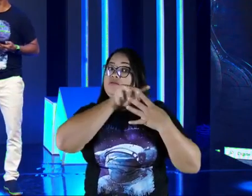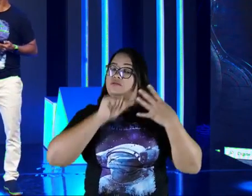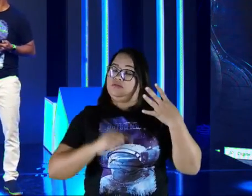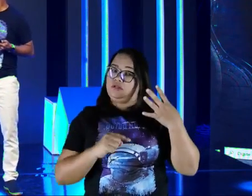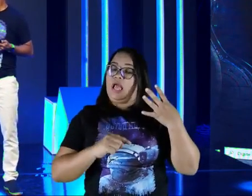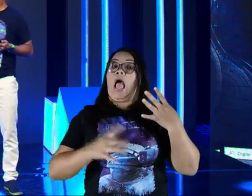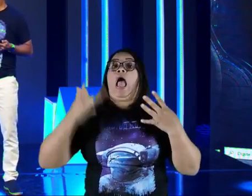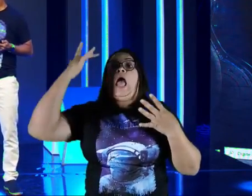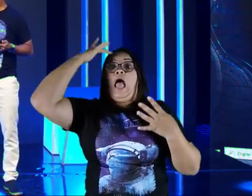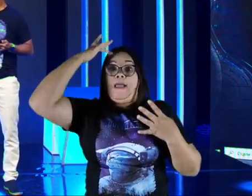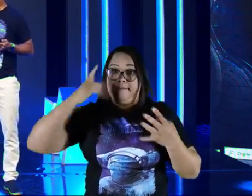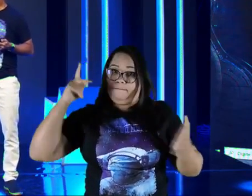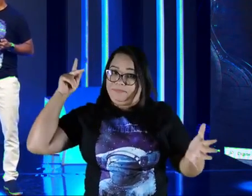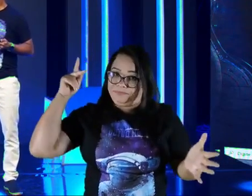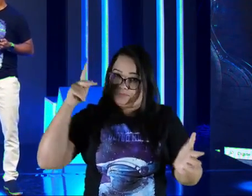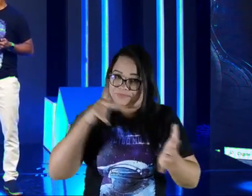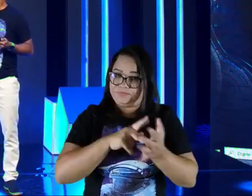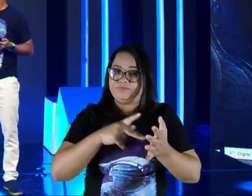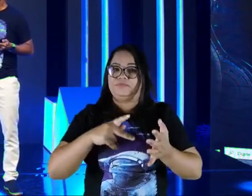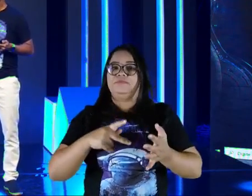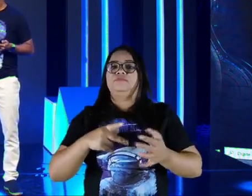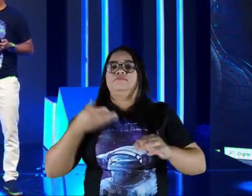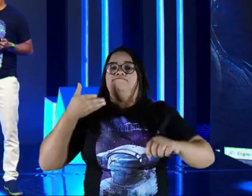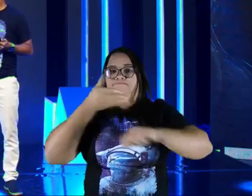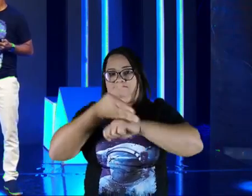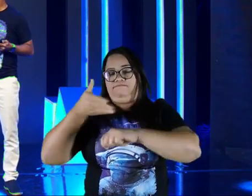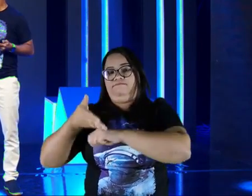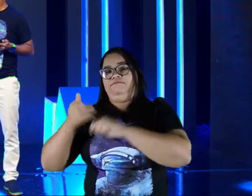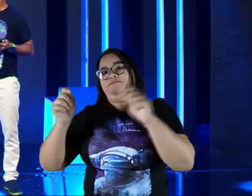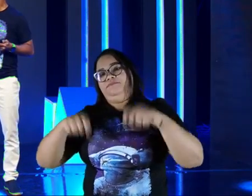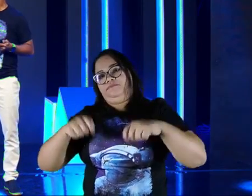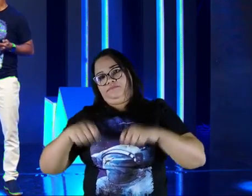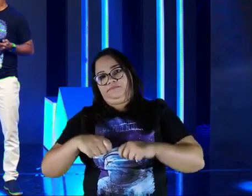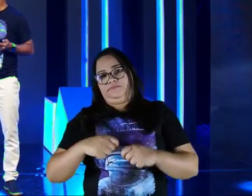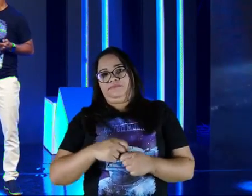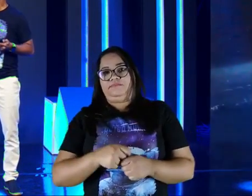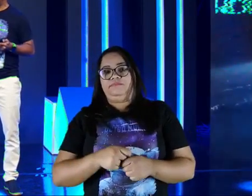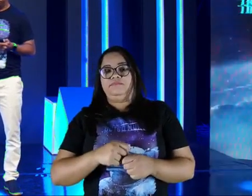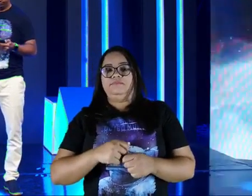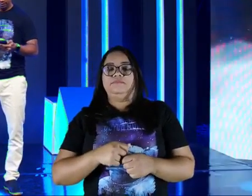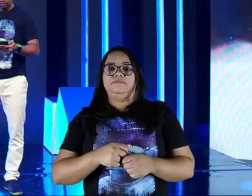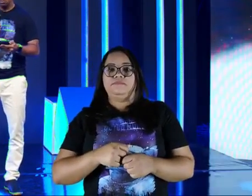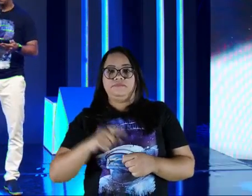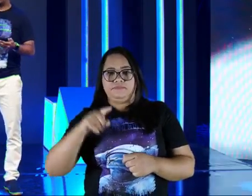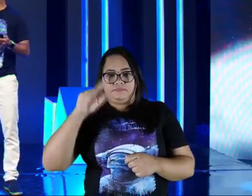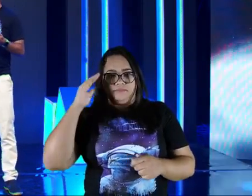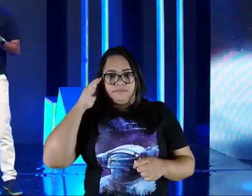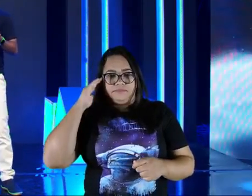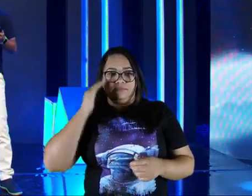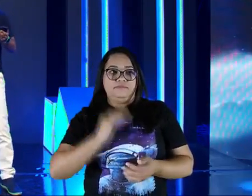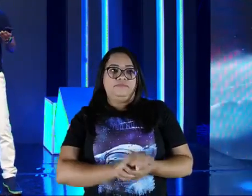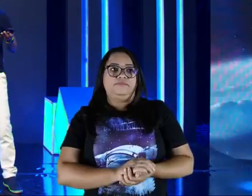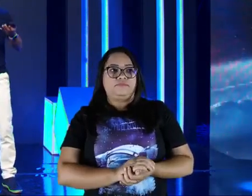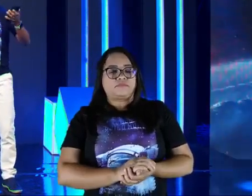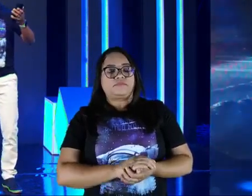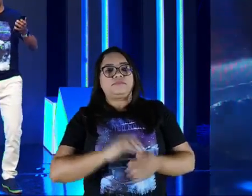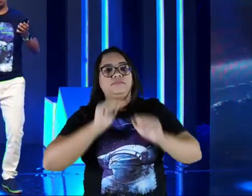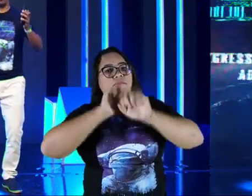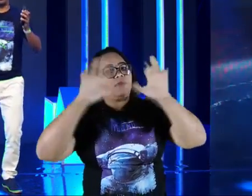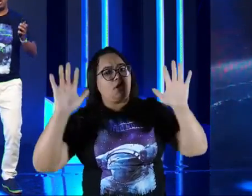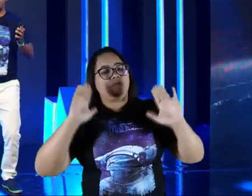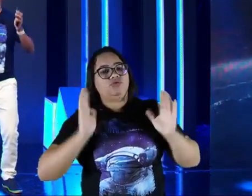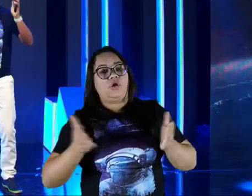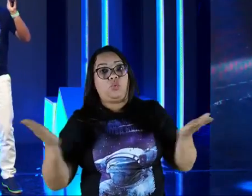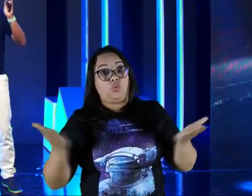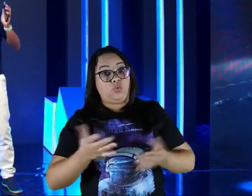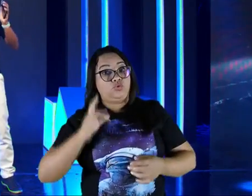quem amanhã estiver ligado. Só para quem estiver ligado amanhã e quem estiver inscrito. Então, deu para entender, pastor? Não, Sochi? Super claro. Hoje,